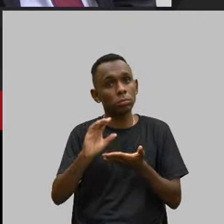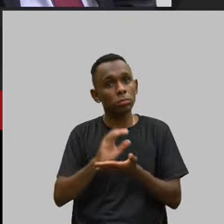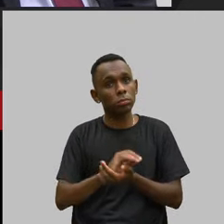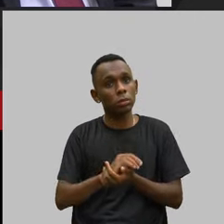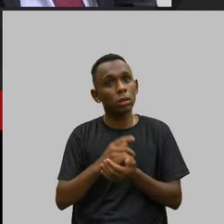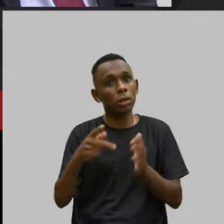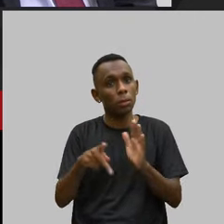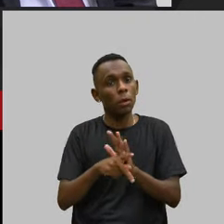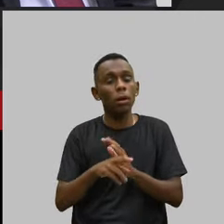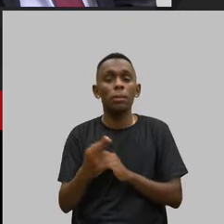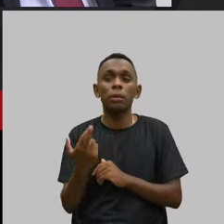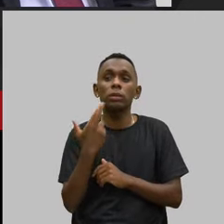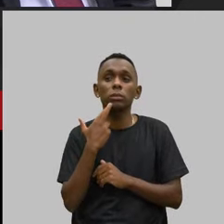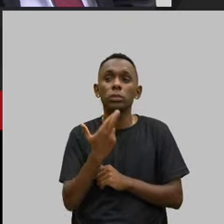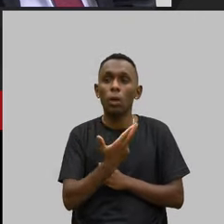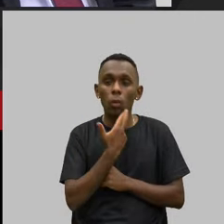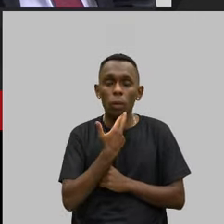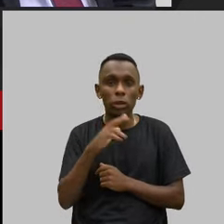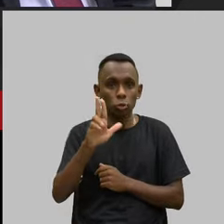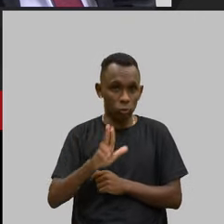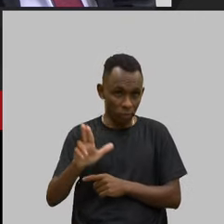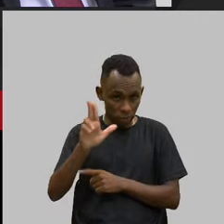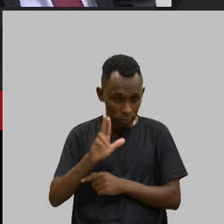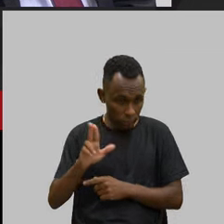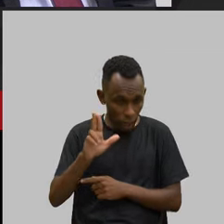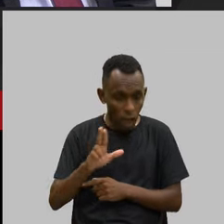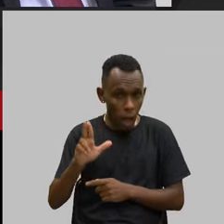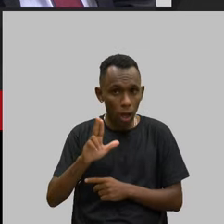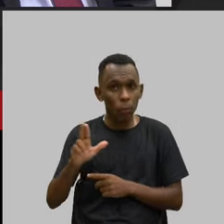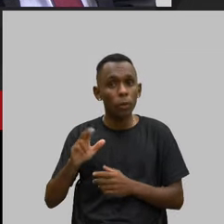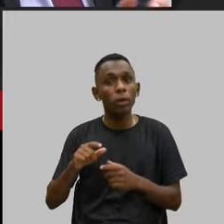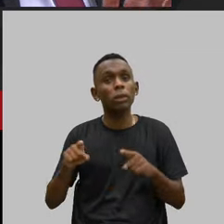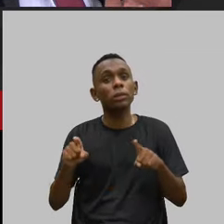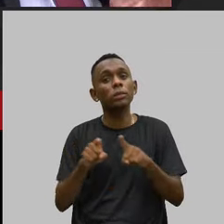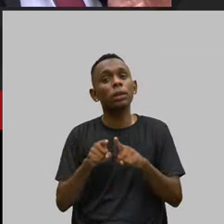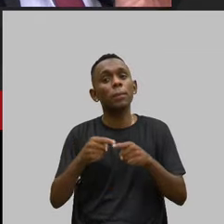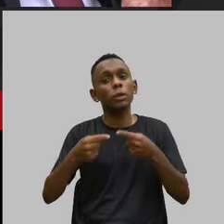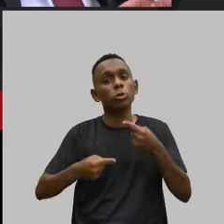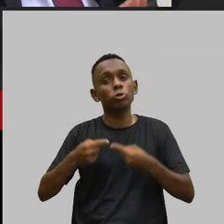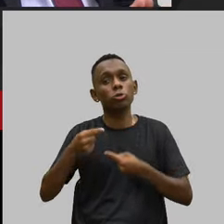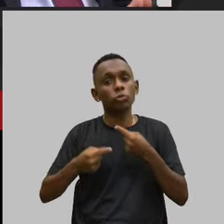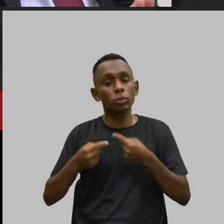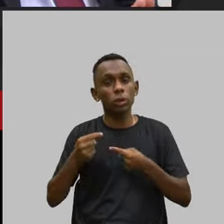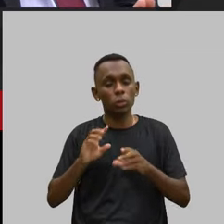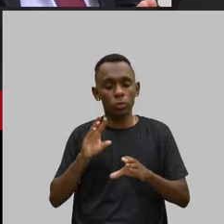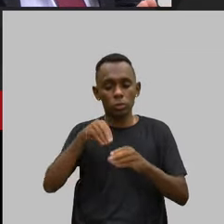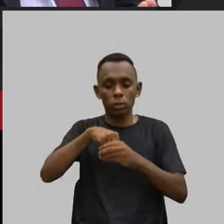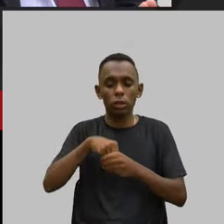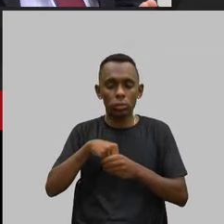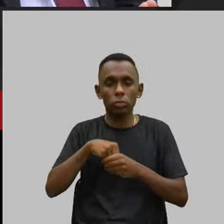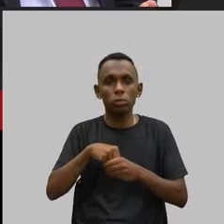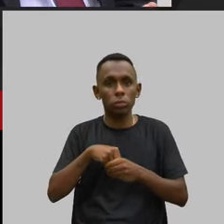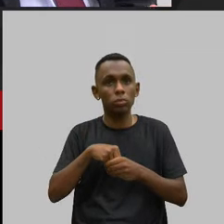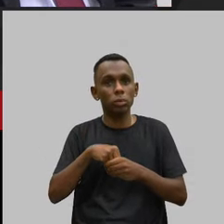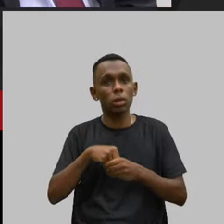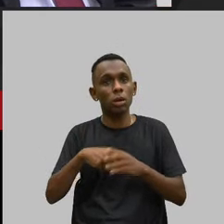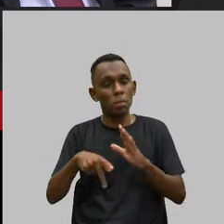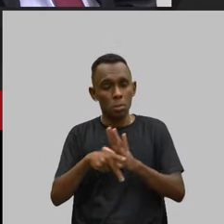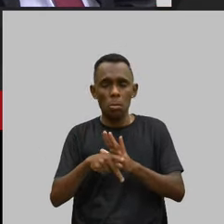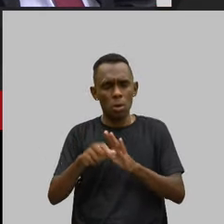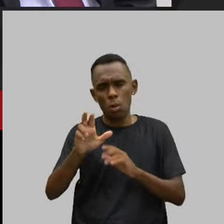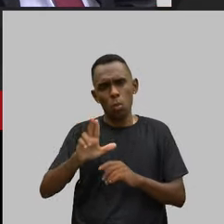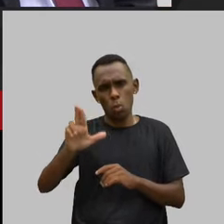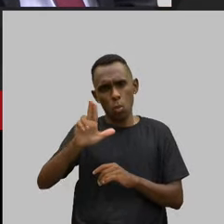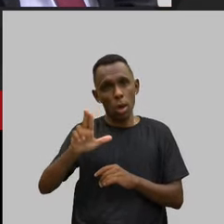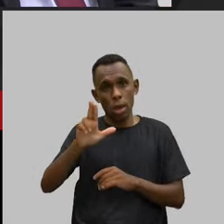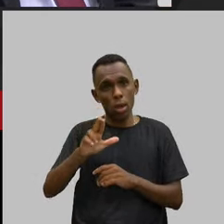restaurantes universitários a gente teve eh a discussão interna aí já uma discussão mais interna da própria weng que não requer